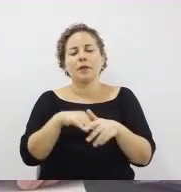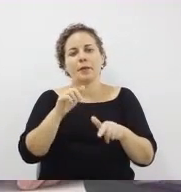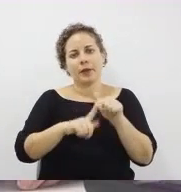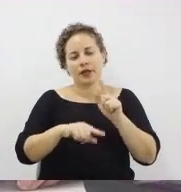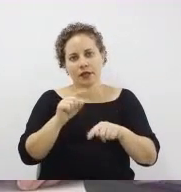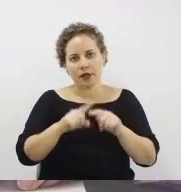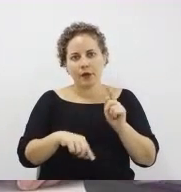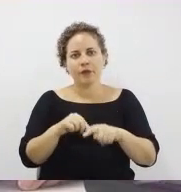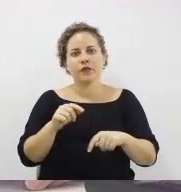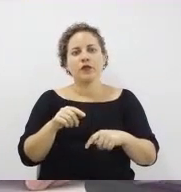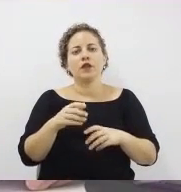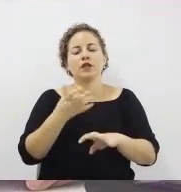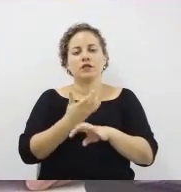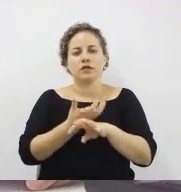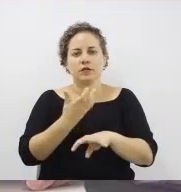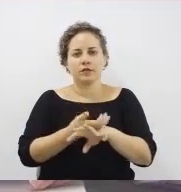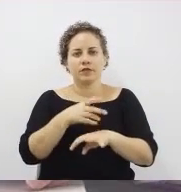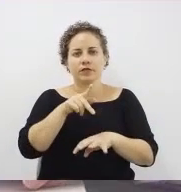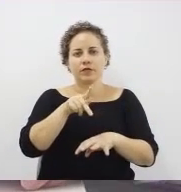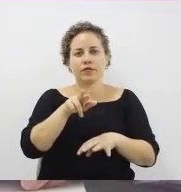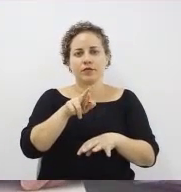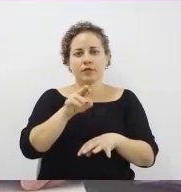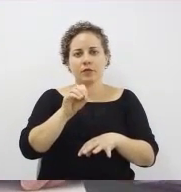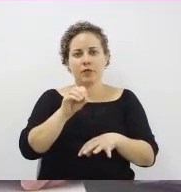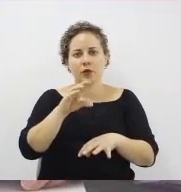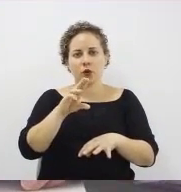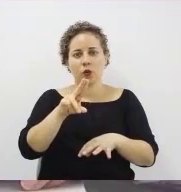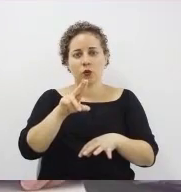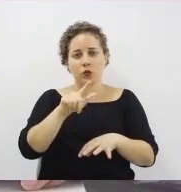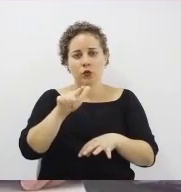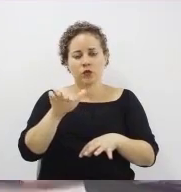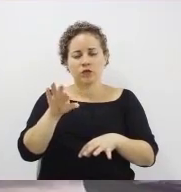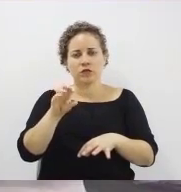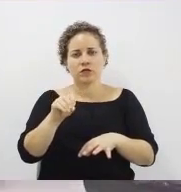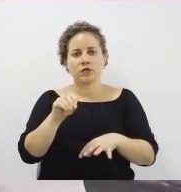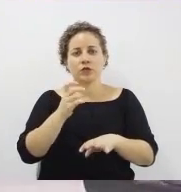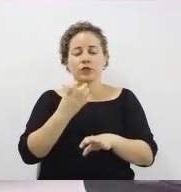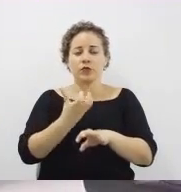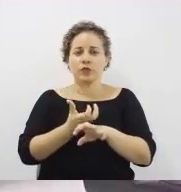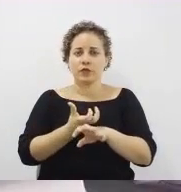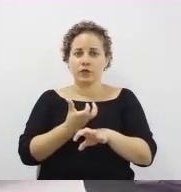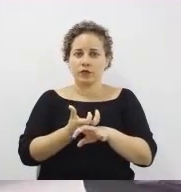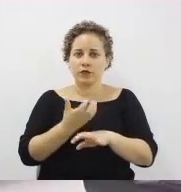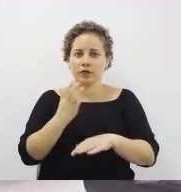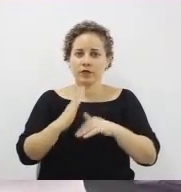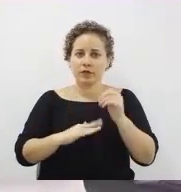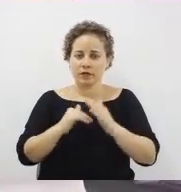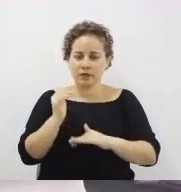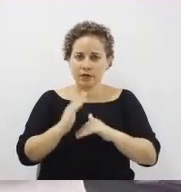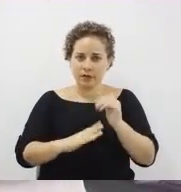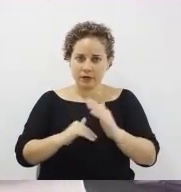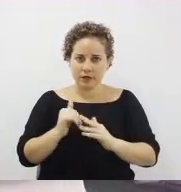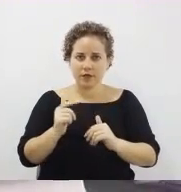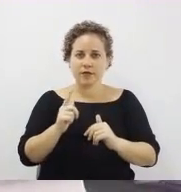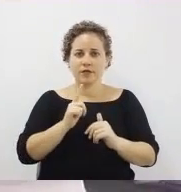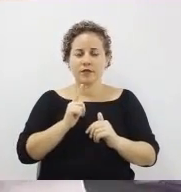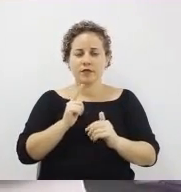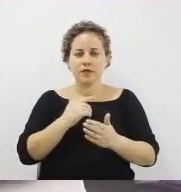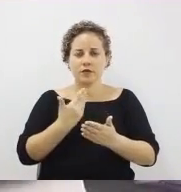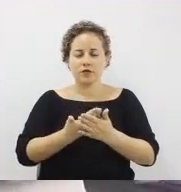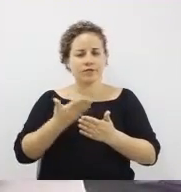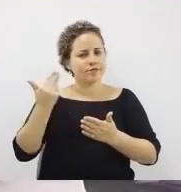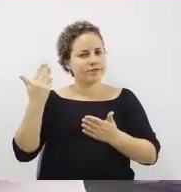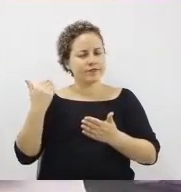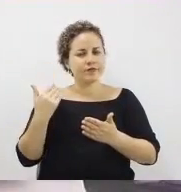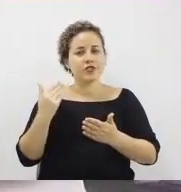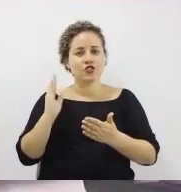Na disciplina de produção, esta é uma das competências. Os alunos que já estudaram essa disciplina